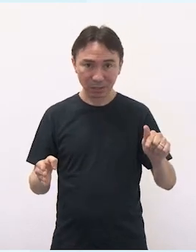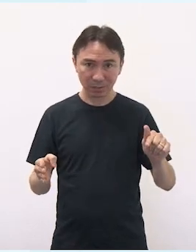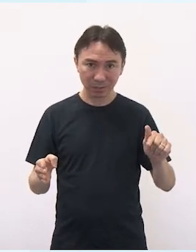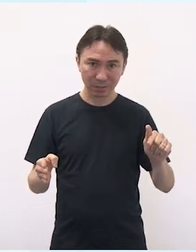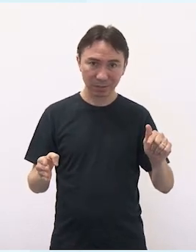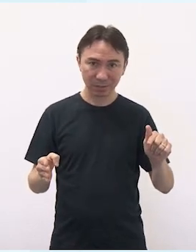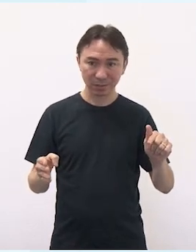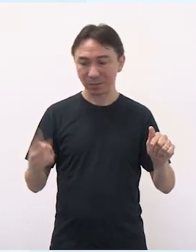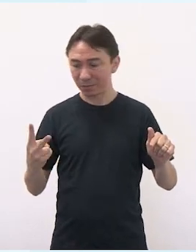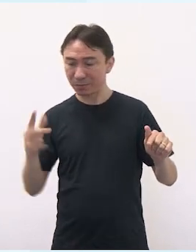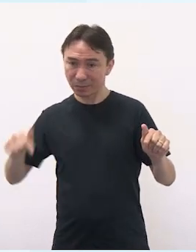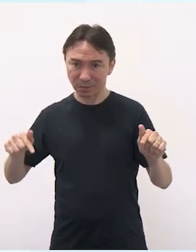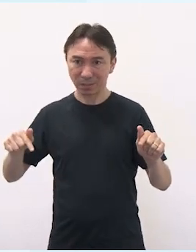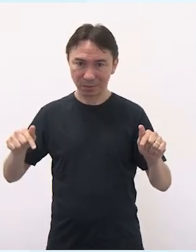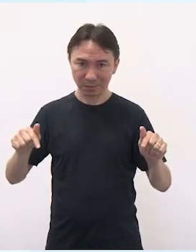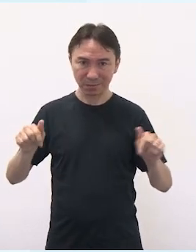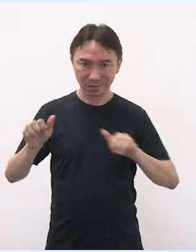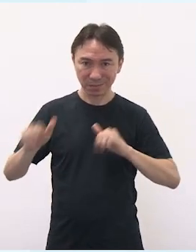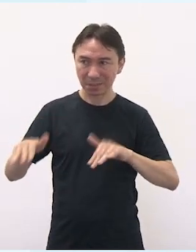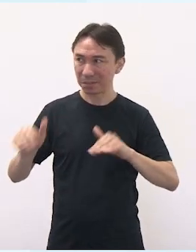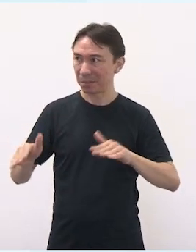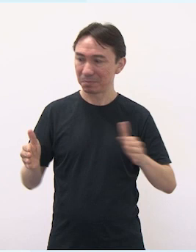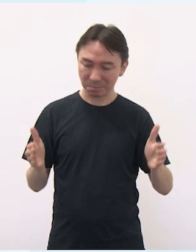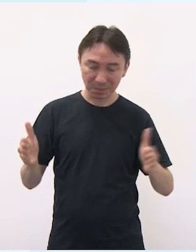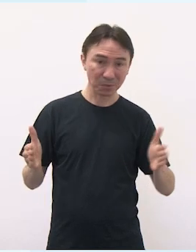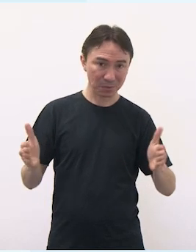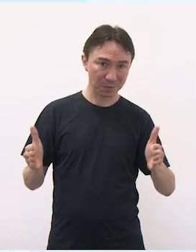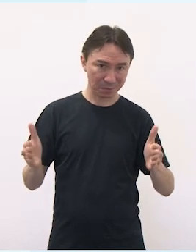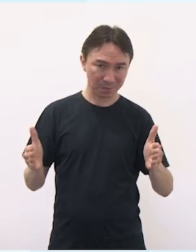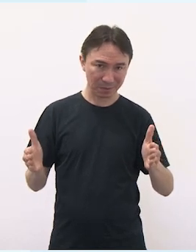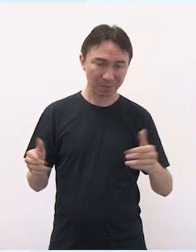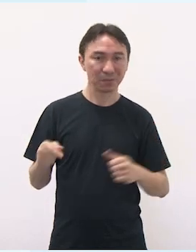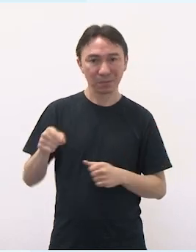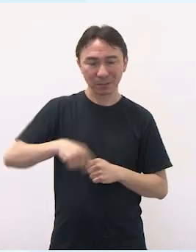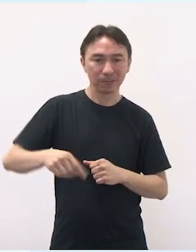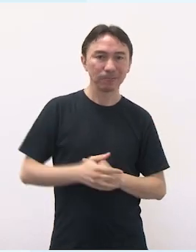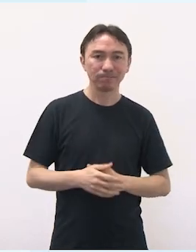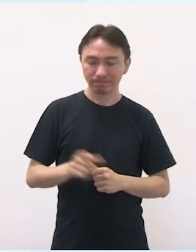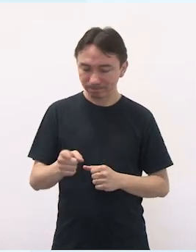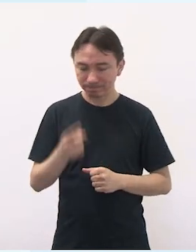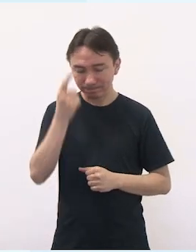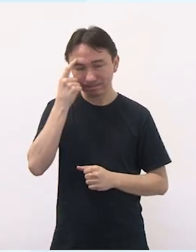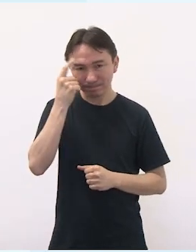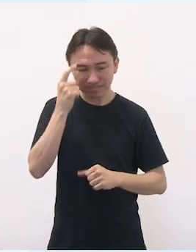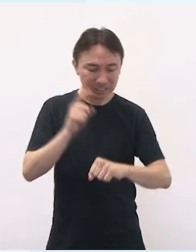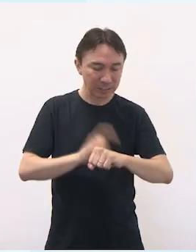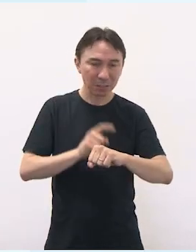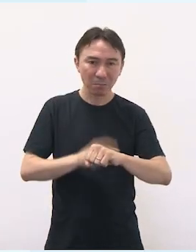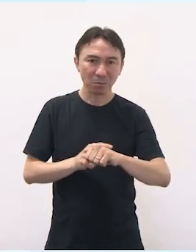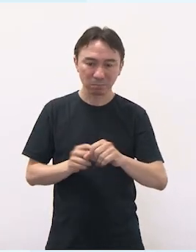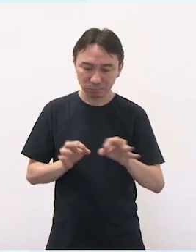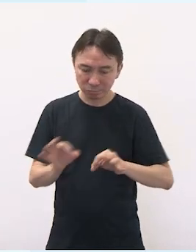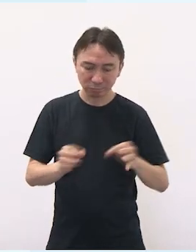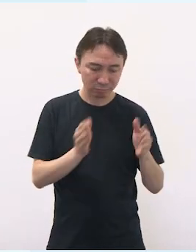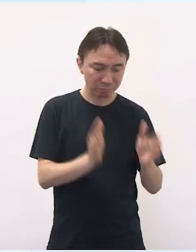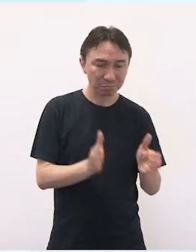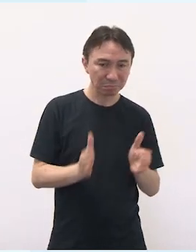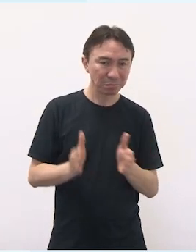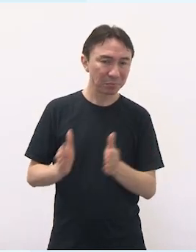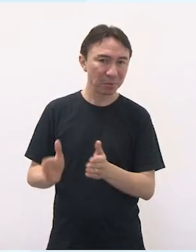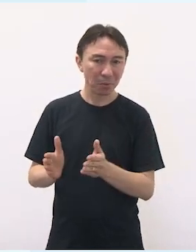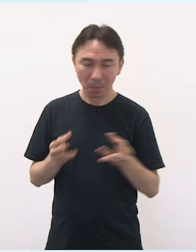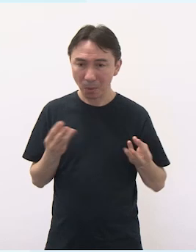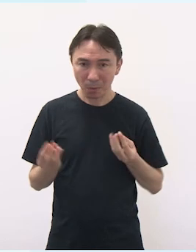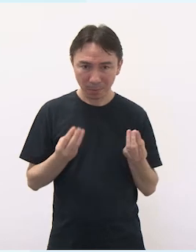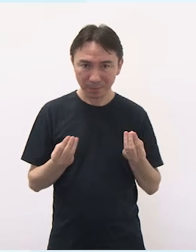podem começar antes, né? Mas é só para a gente poder ter uma ideia de como a gente vai se organizar no tempo. E que cada um